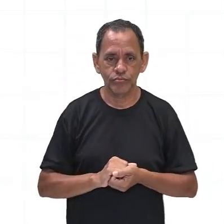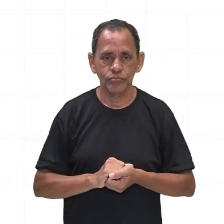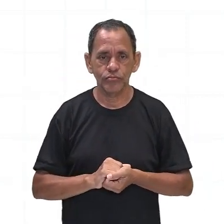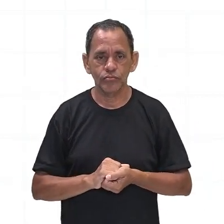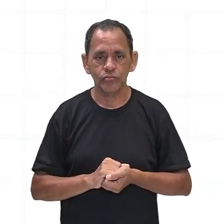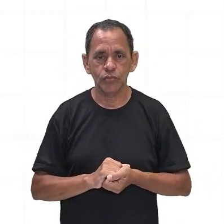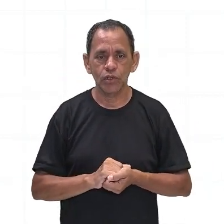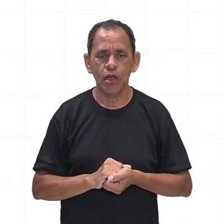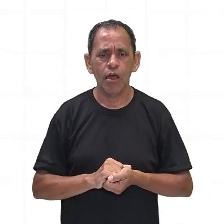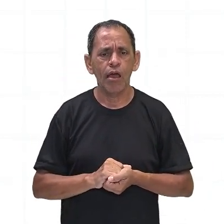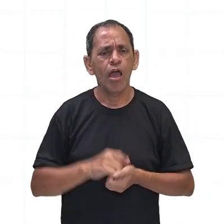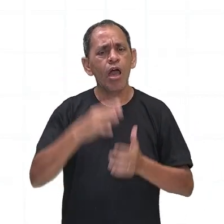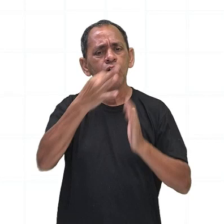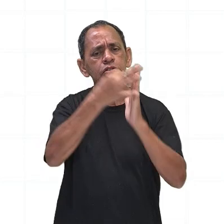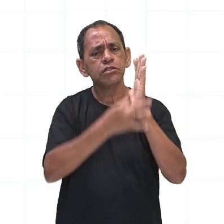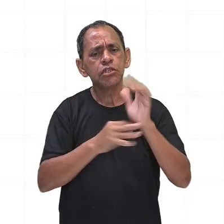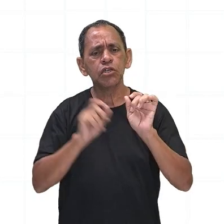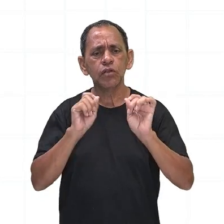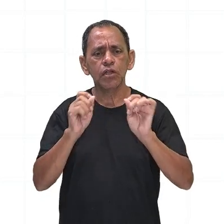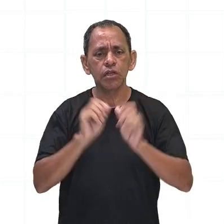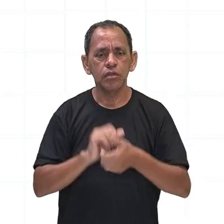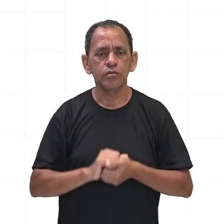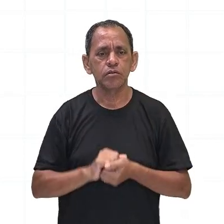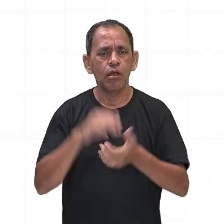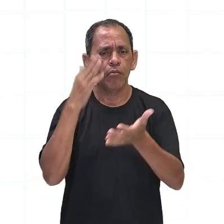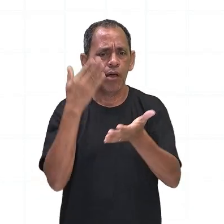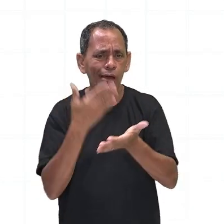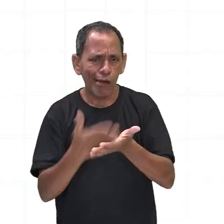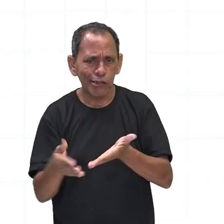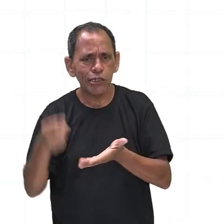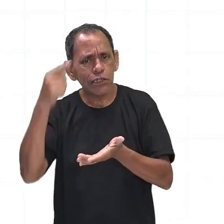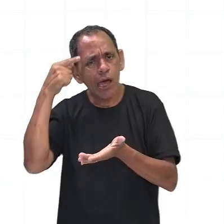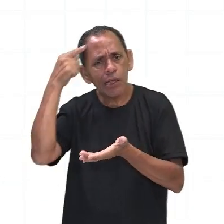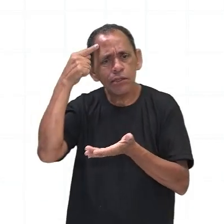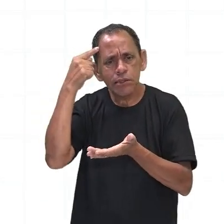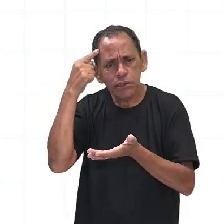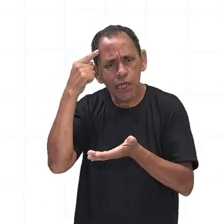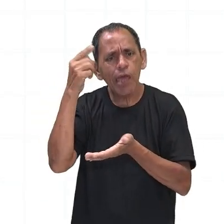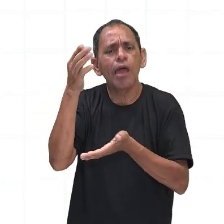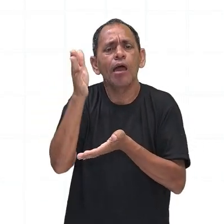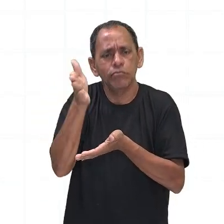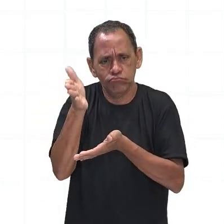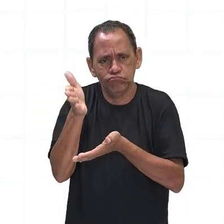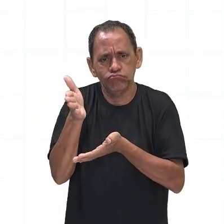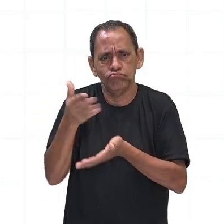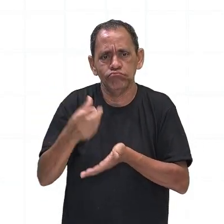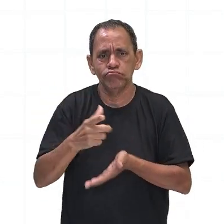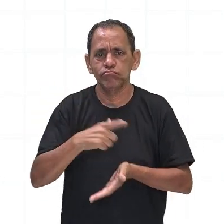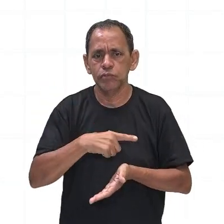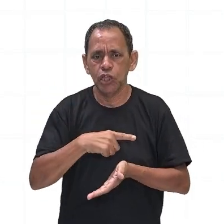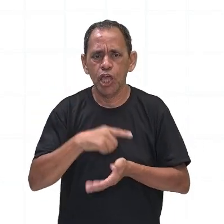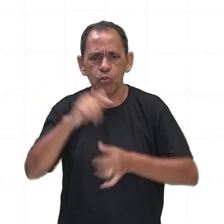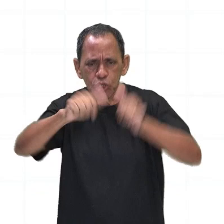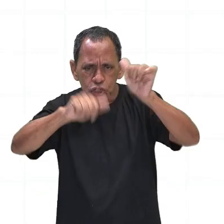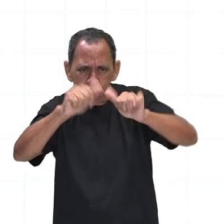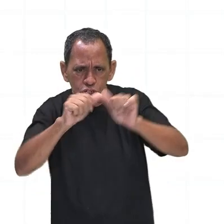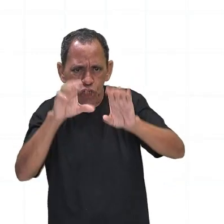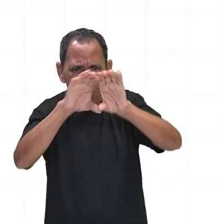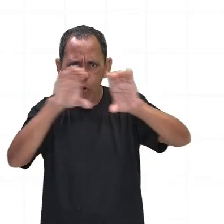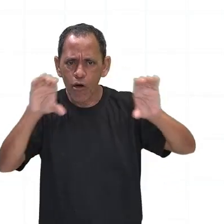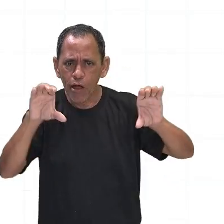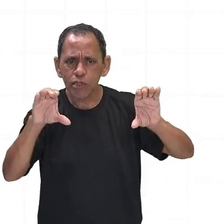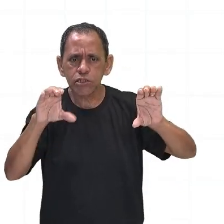texto, observem que a partir dessa noção que nós já temos, certo? Ao analisarmos uma oração, nós